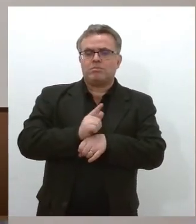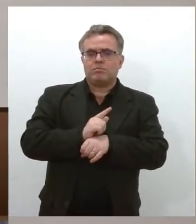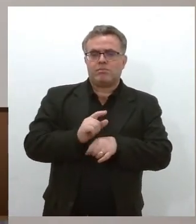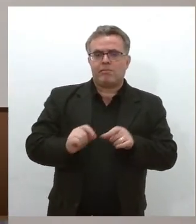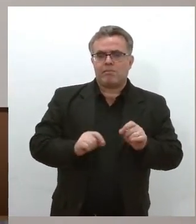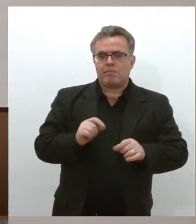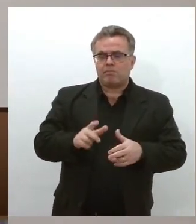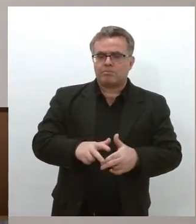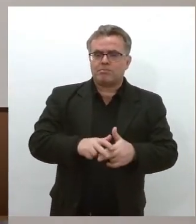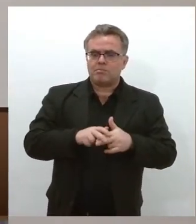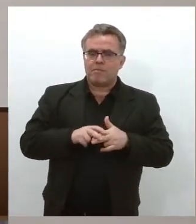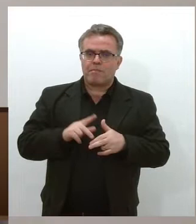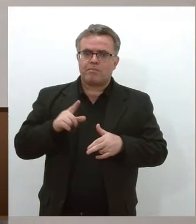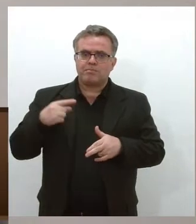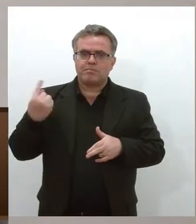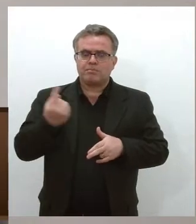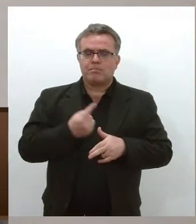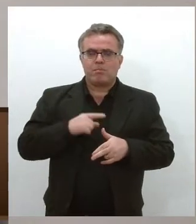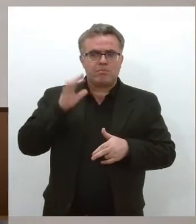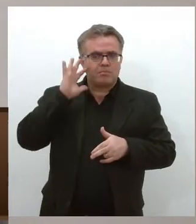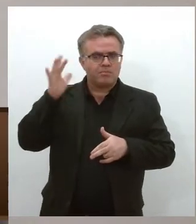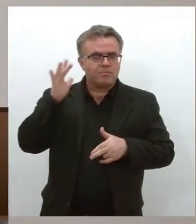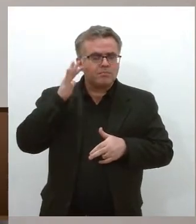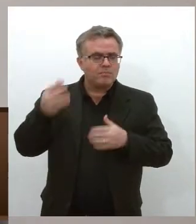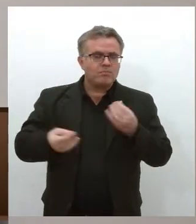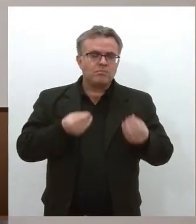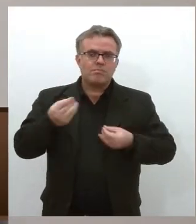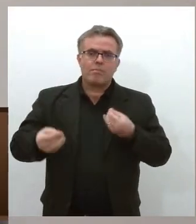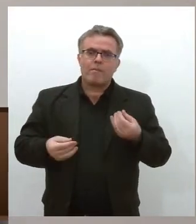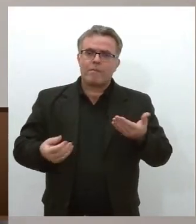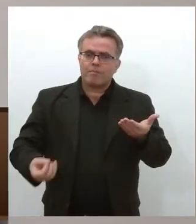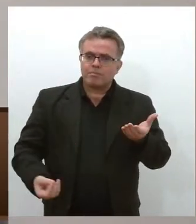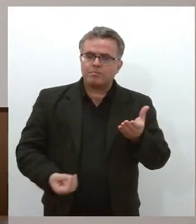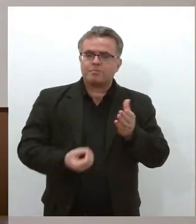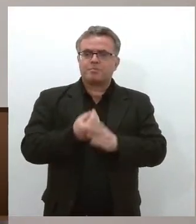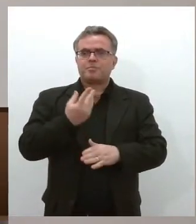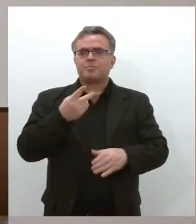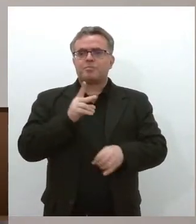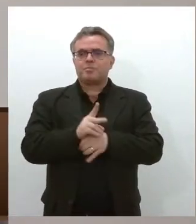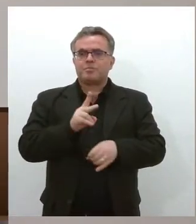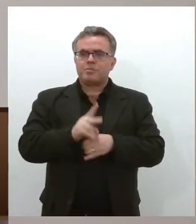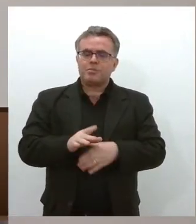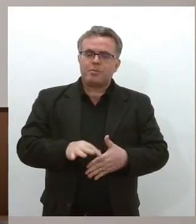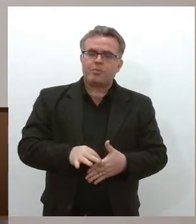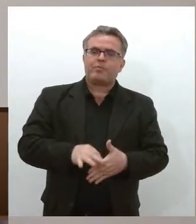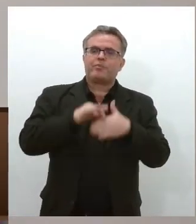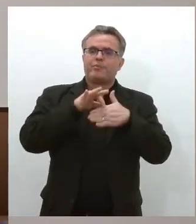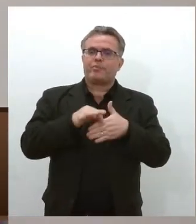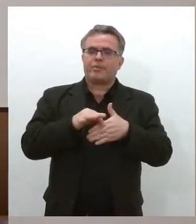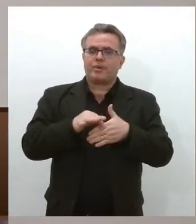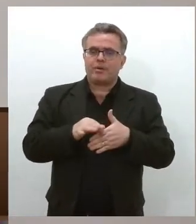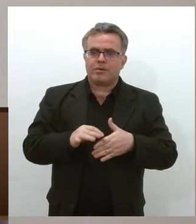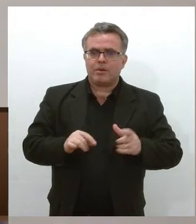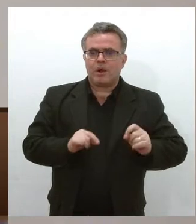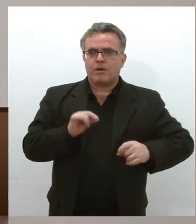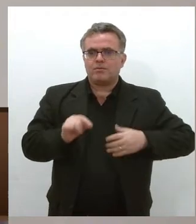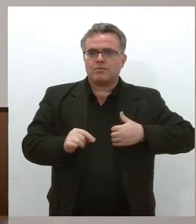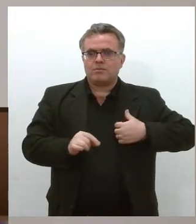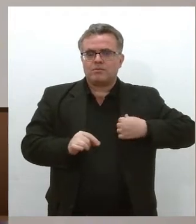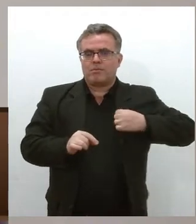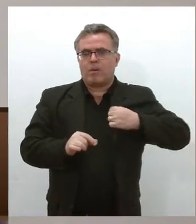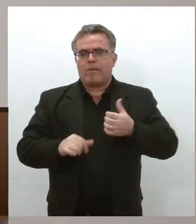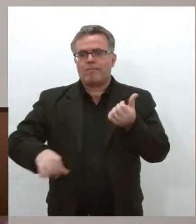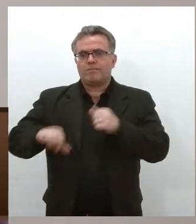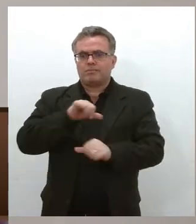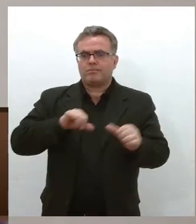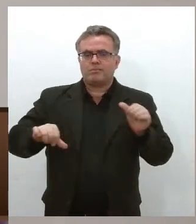comece a repensar nesse sentido também, de se criar essa tendência de liderança. É claro que é importante a alternância de poder, porque estamos